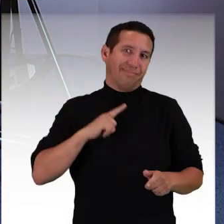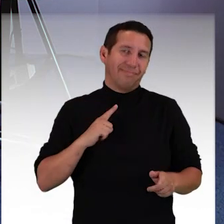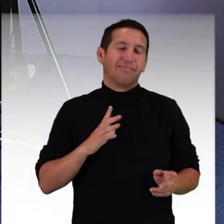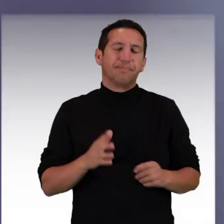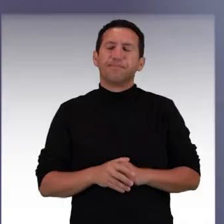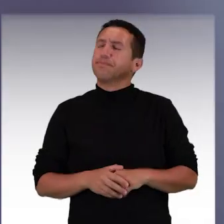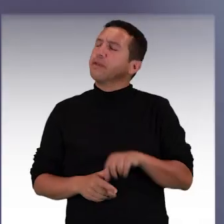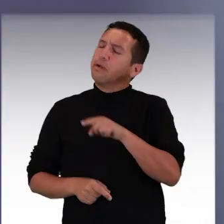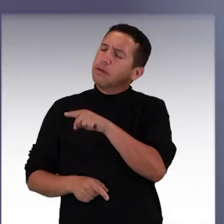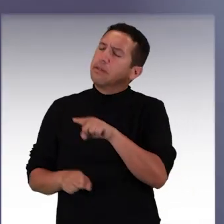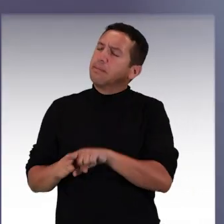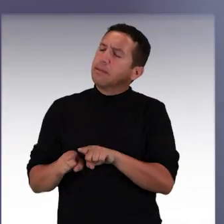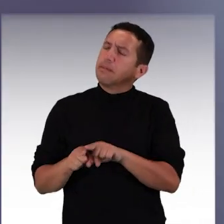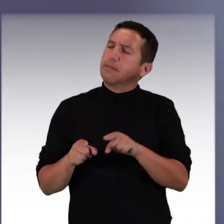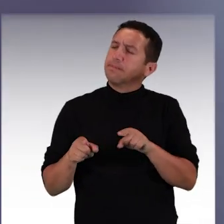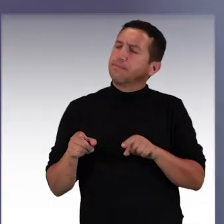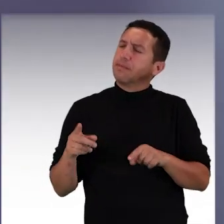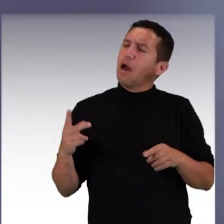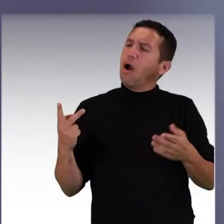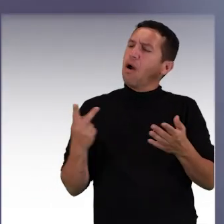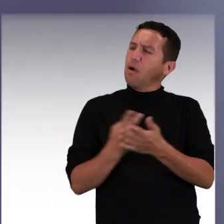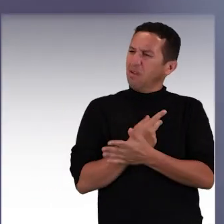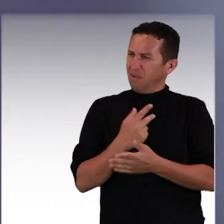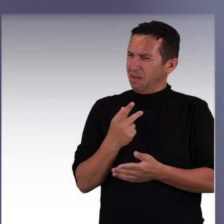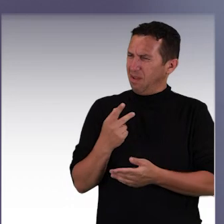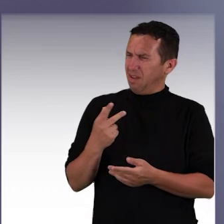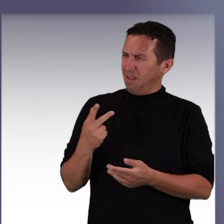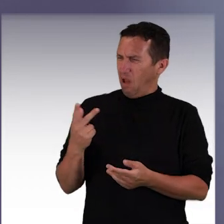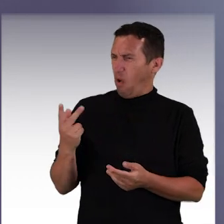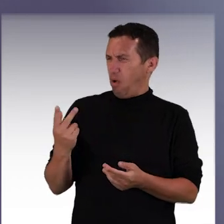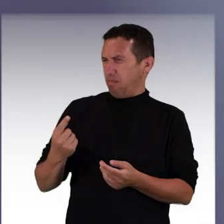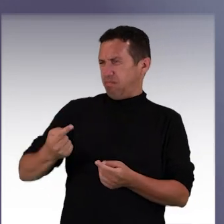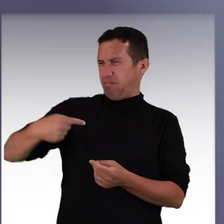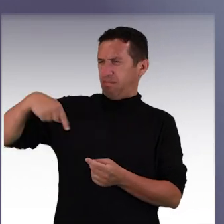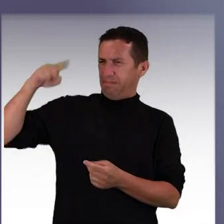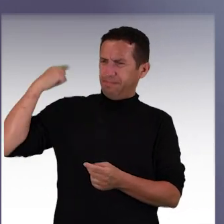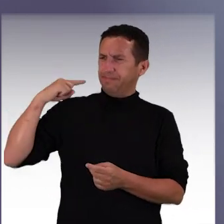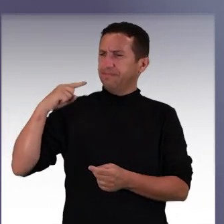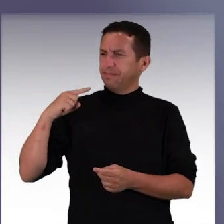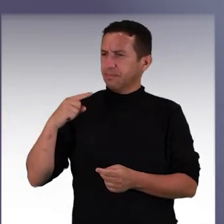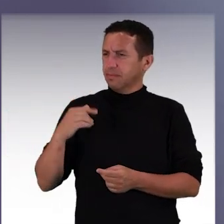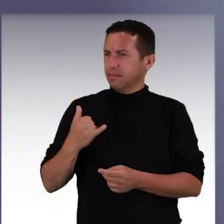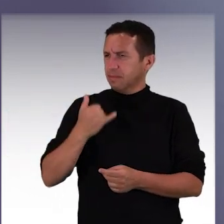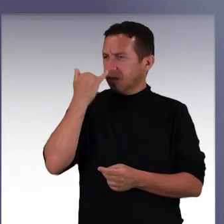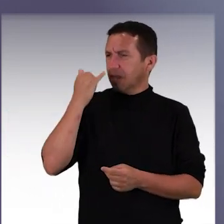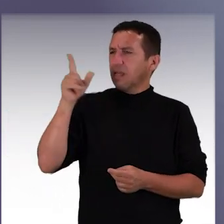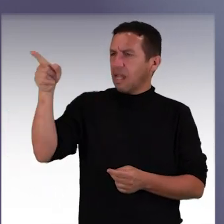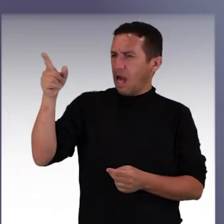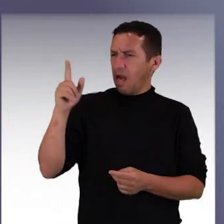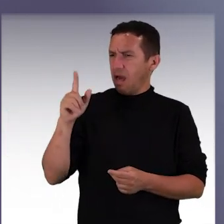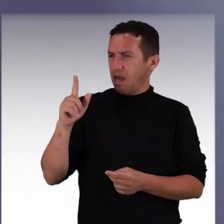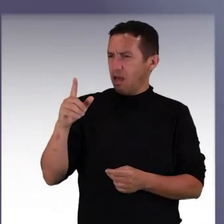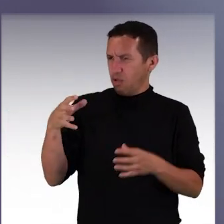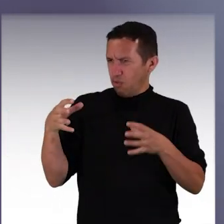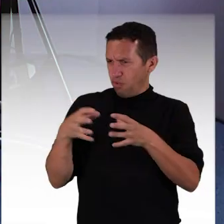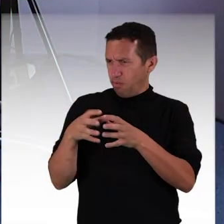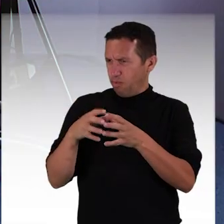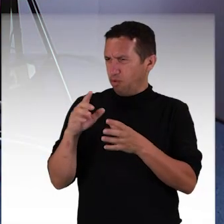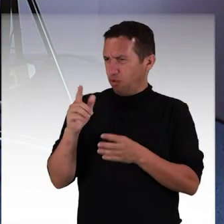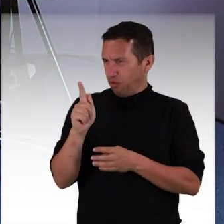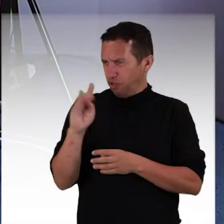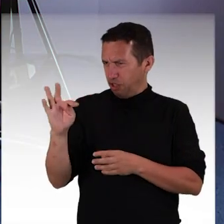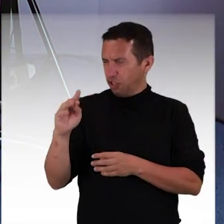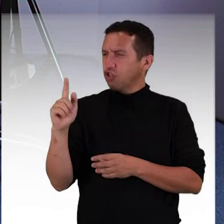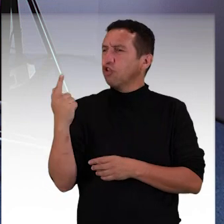na Instituição mas senhor também teve uma atuação muito interessante que foi num acidente que o Brasil constatou que foi do sésio em